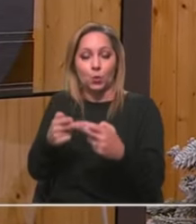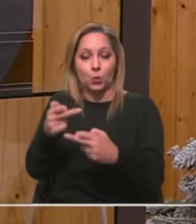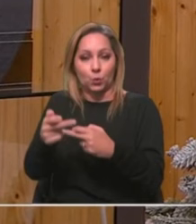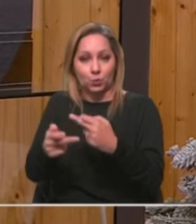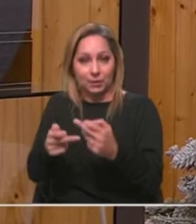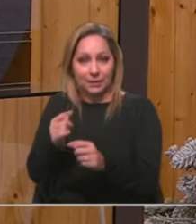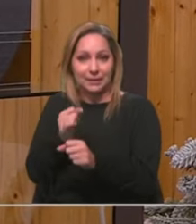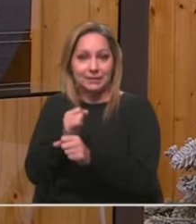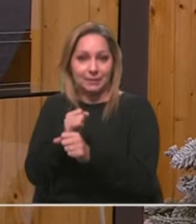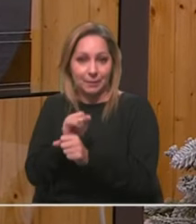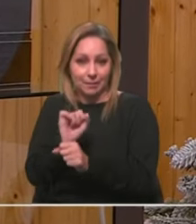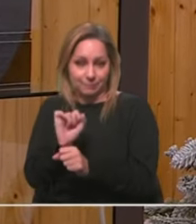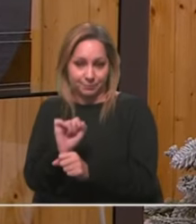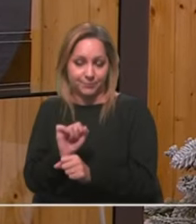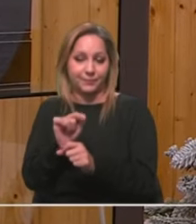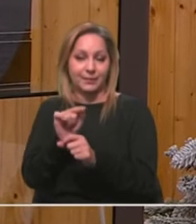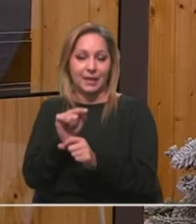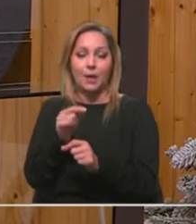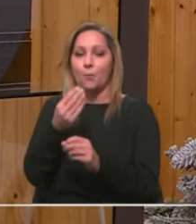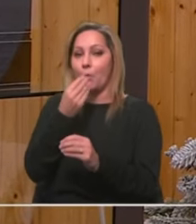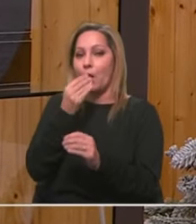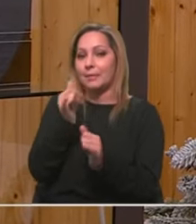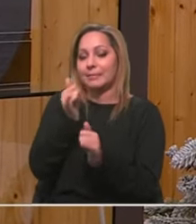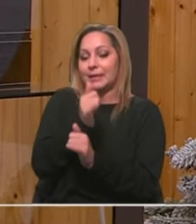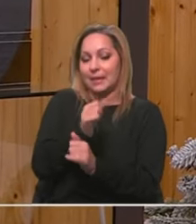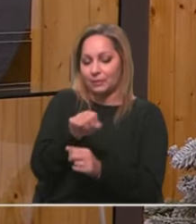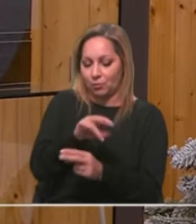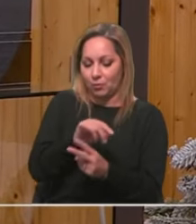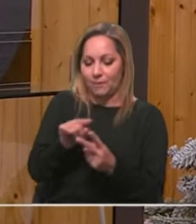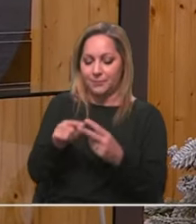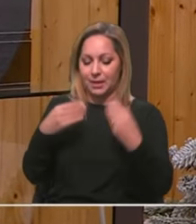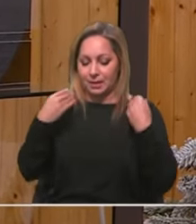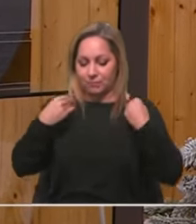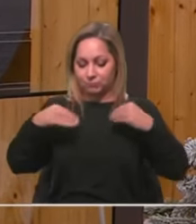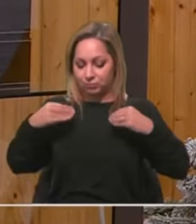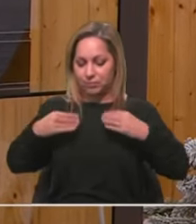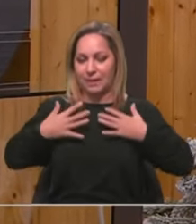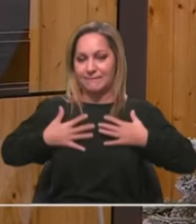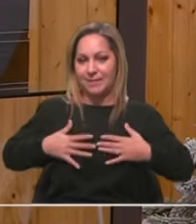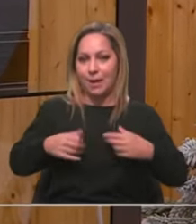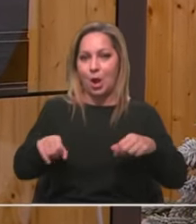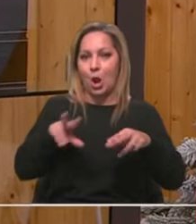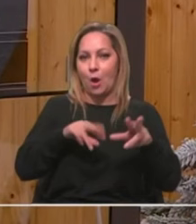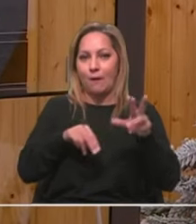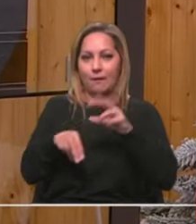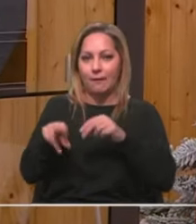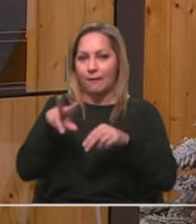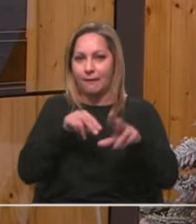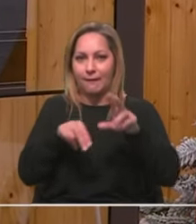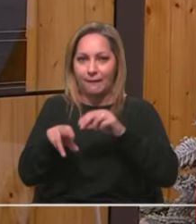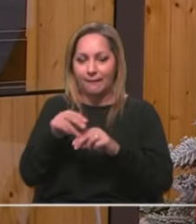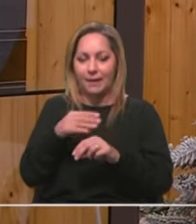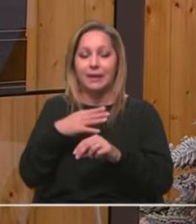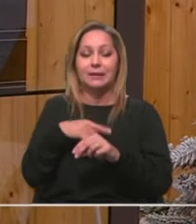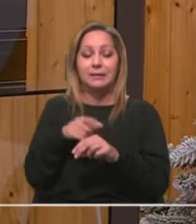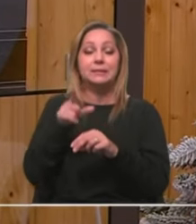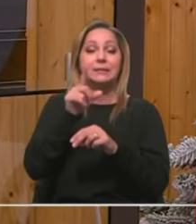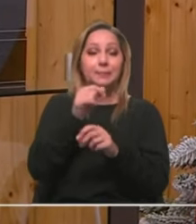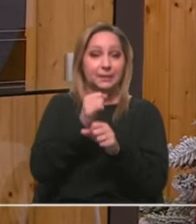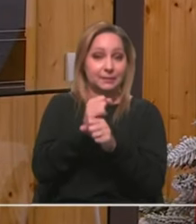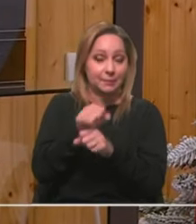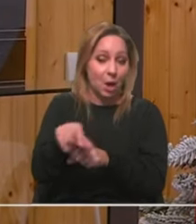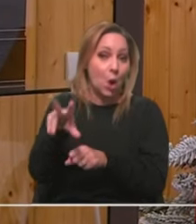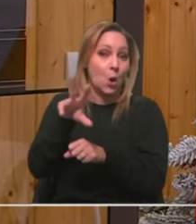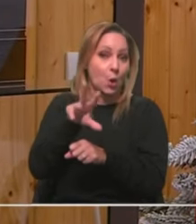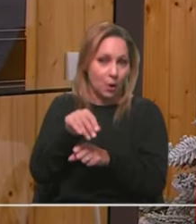pessoas que têm experimentado, se calhar, novas dietas, novos planos físicos, novos exercícios e também novas formas de trabalho. E se